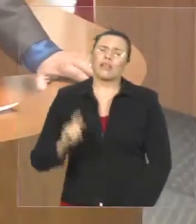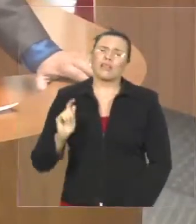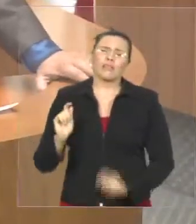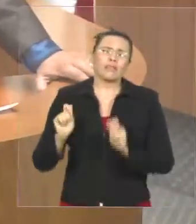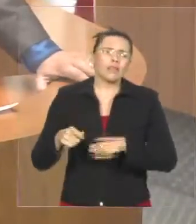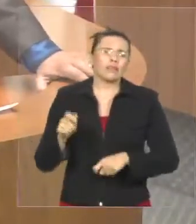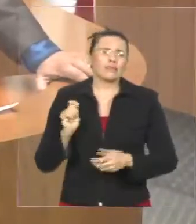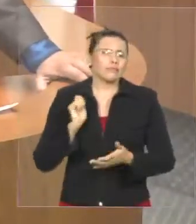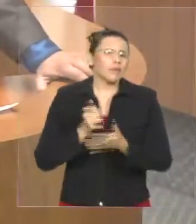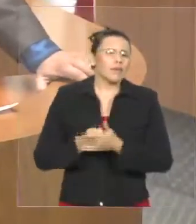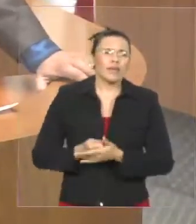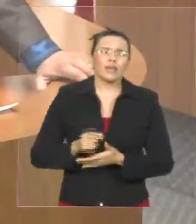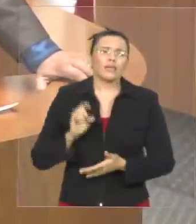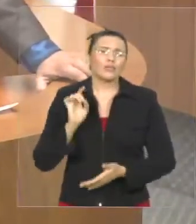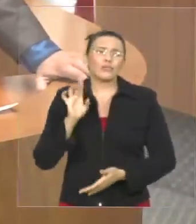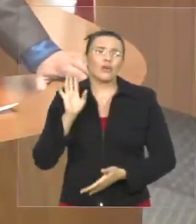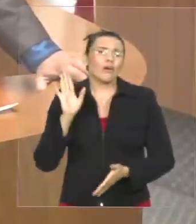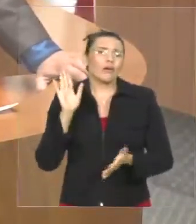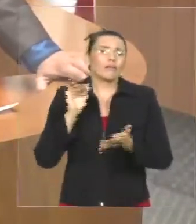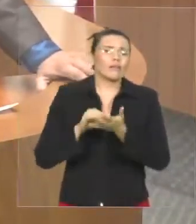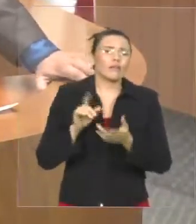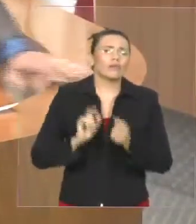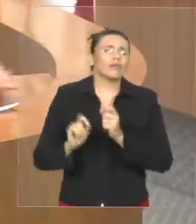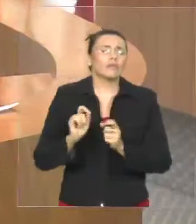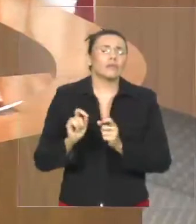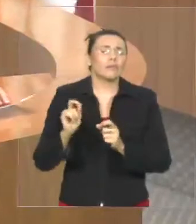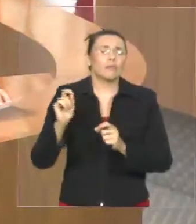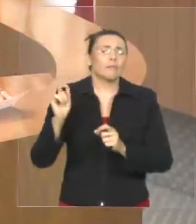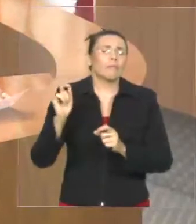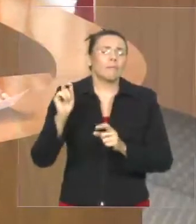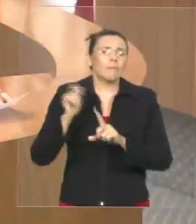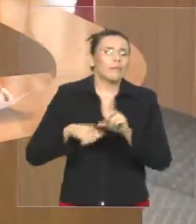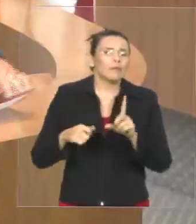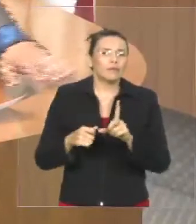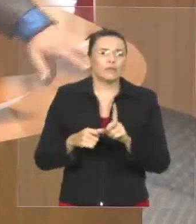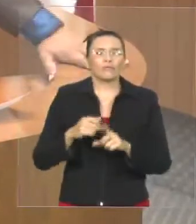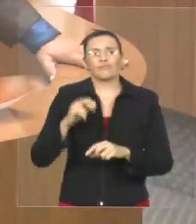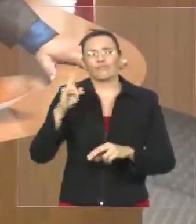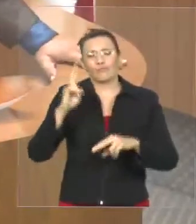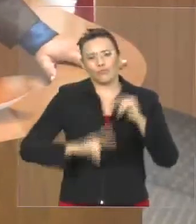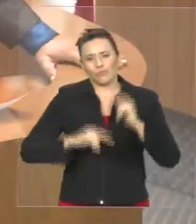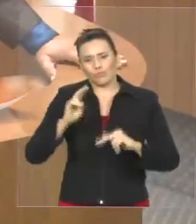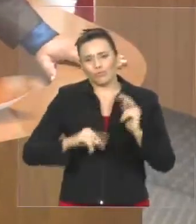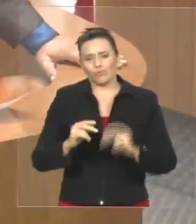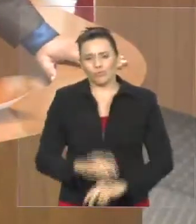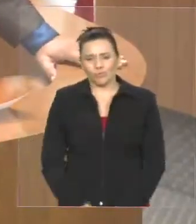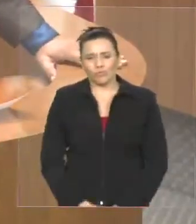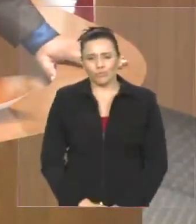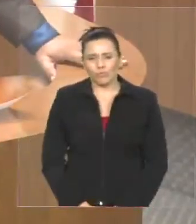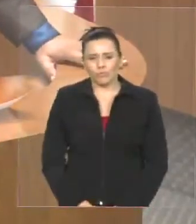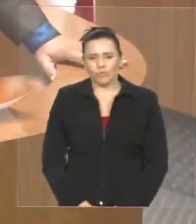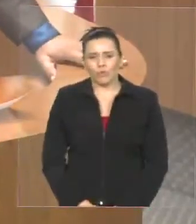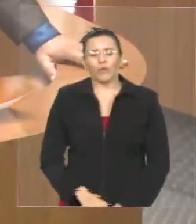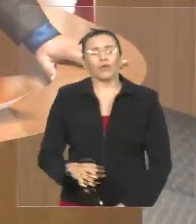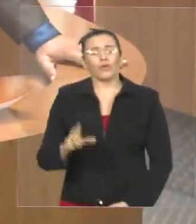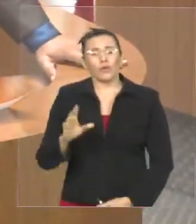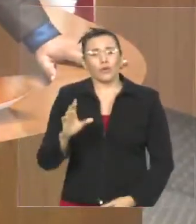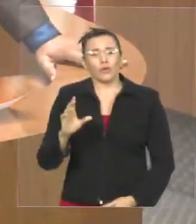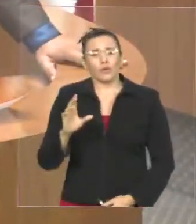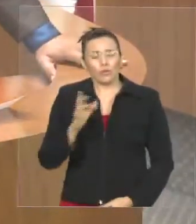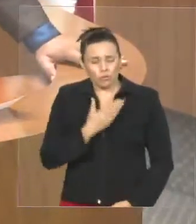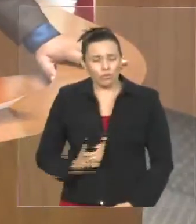neste ano, o governo do Estado está complementando com o Tesouro Estadual mais de